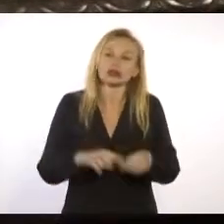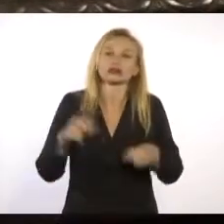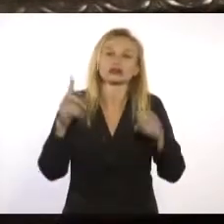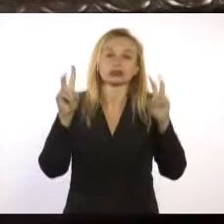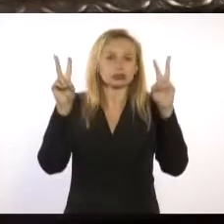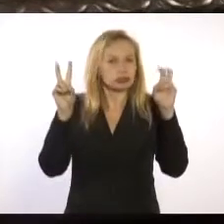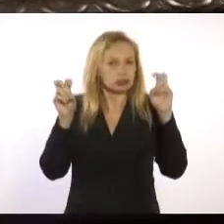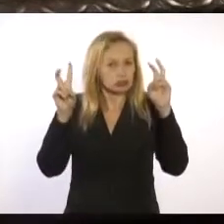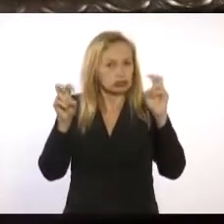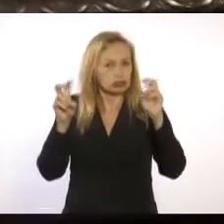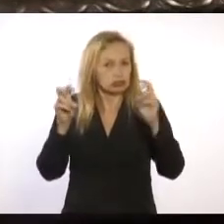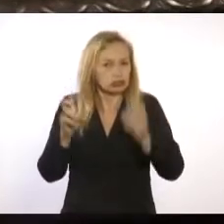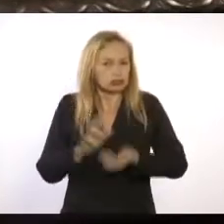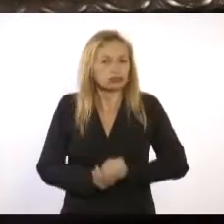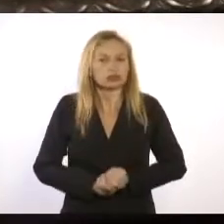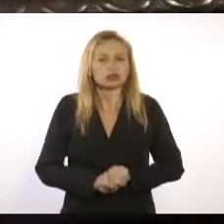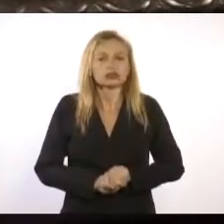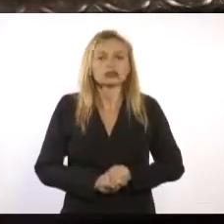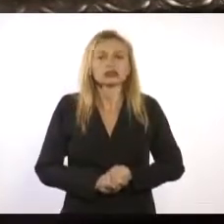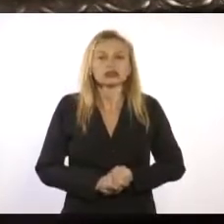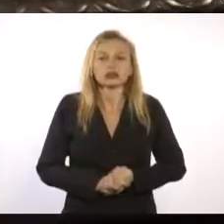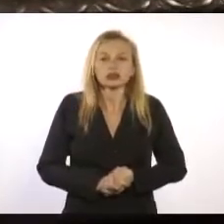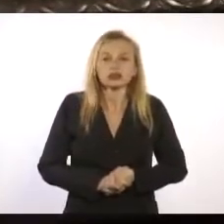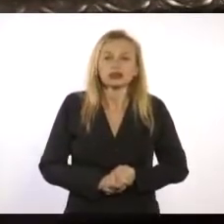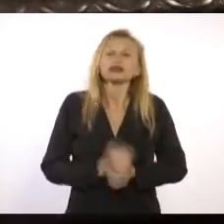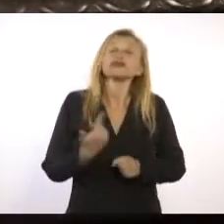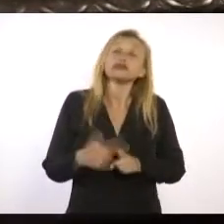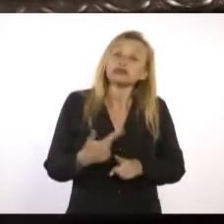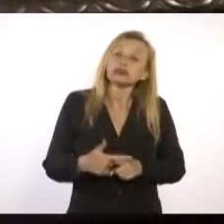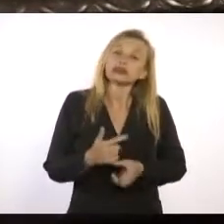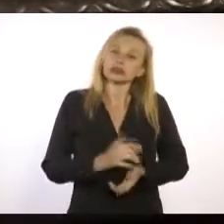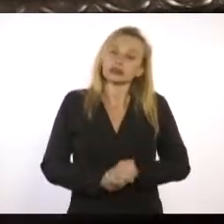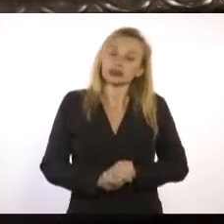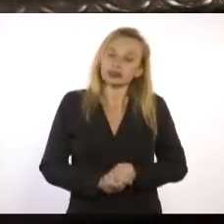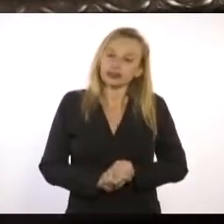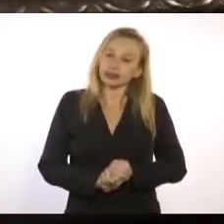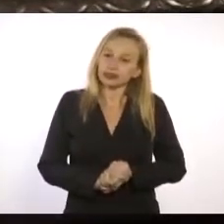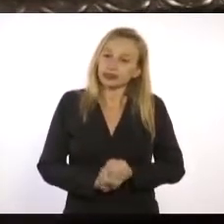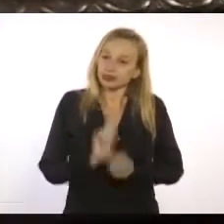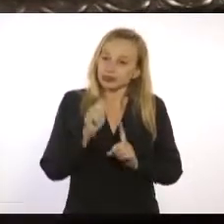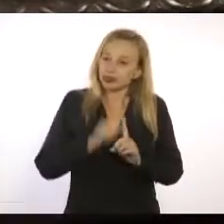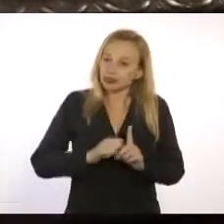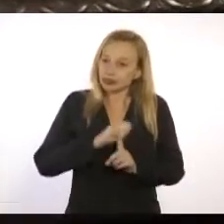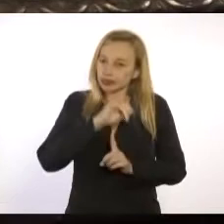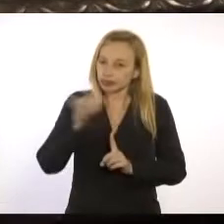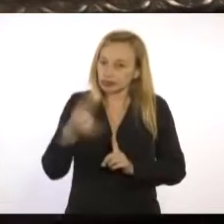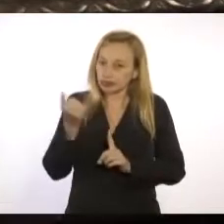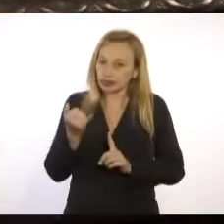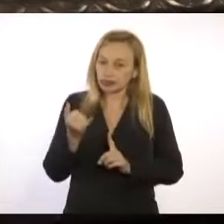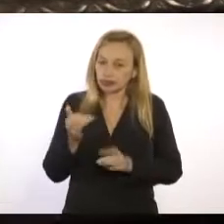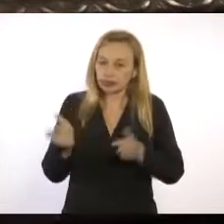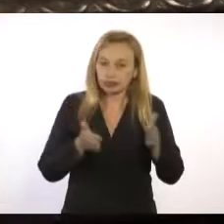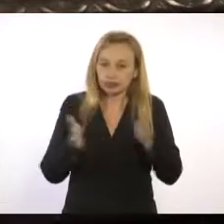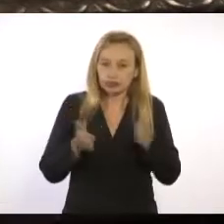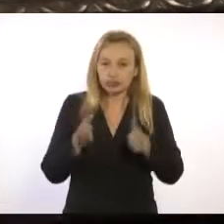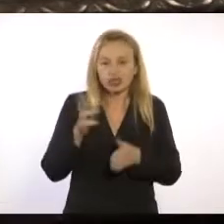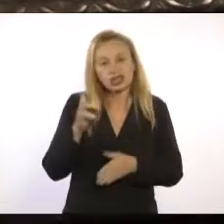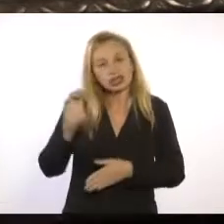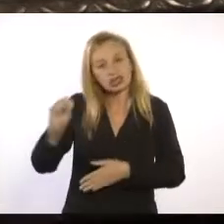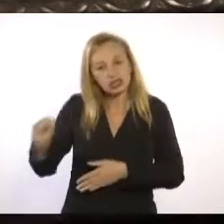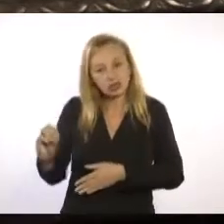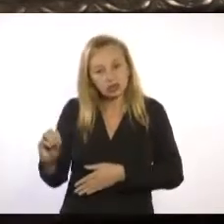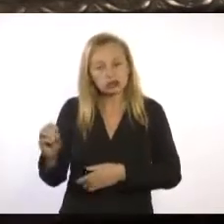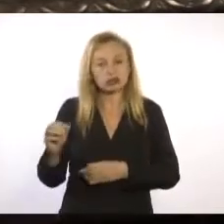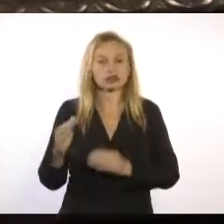tema, senhores e senhoras deputadas, porque no mês de janeiro, período de recesso